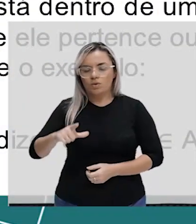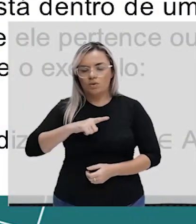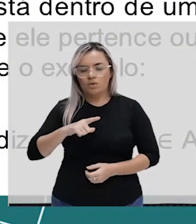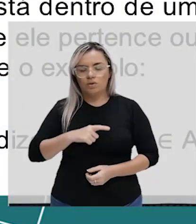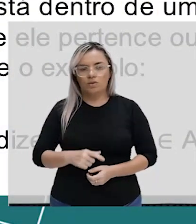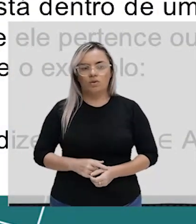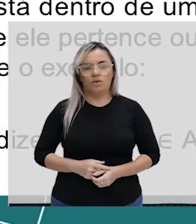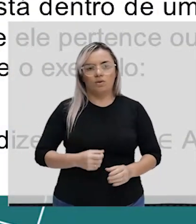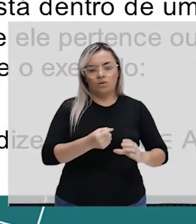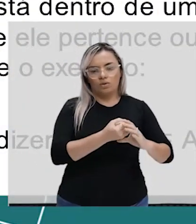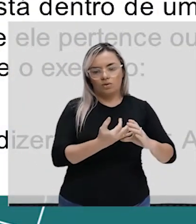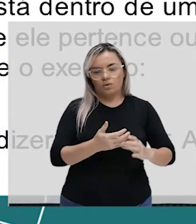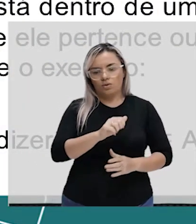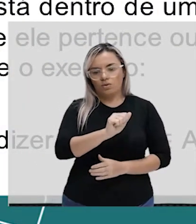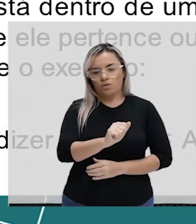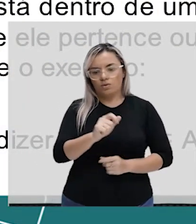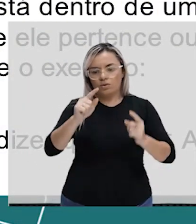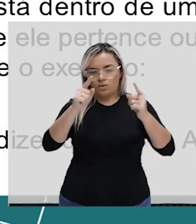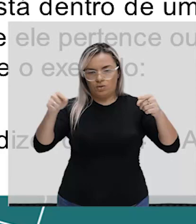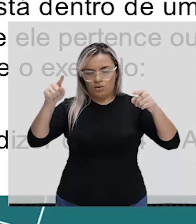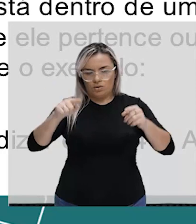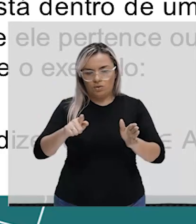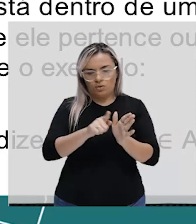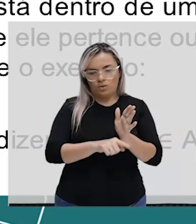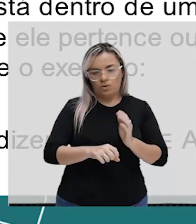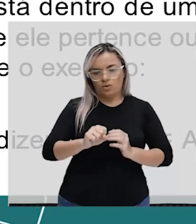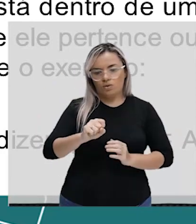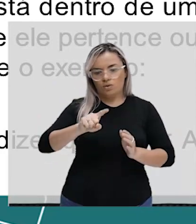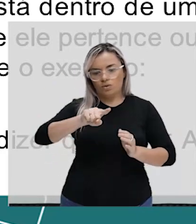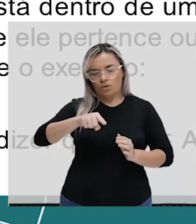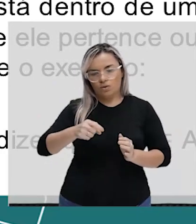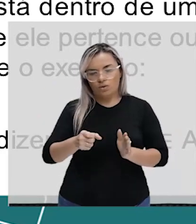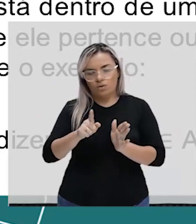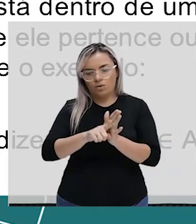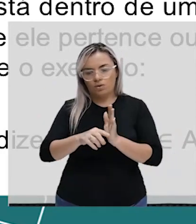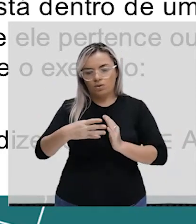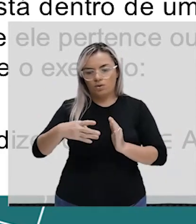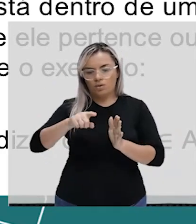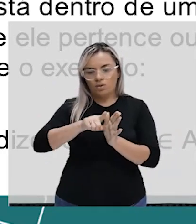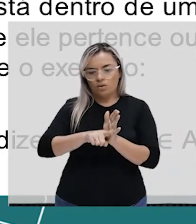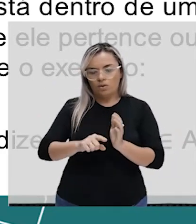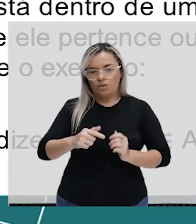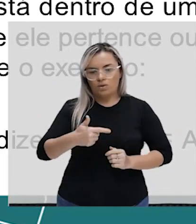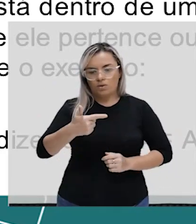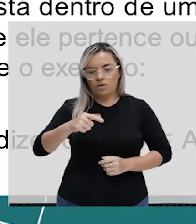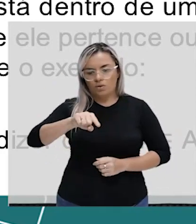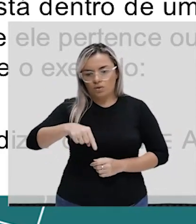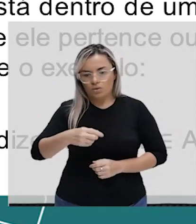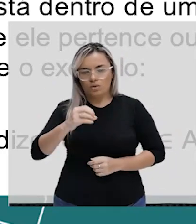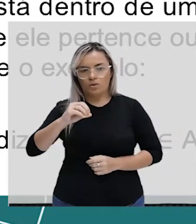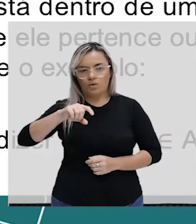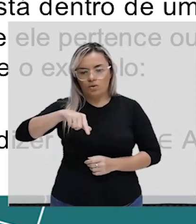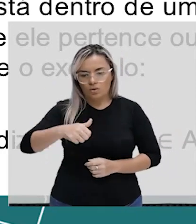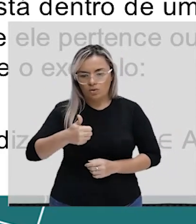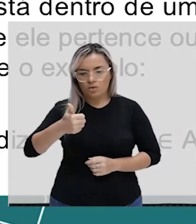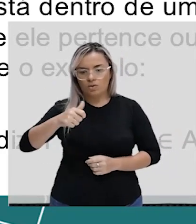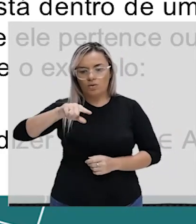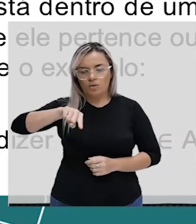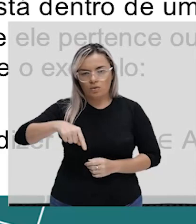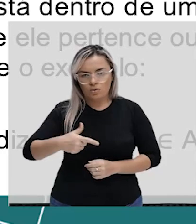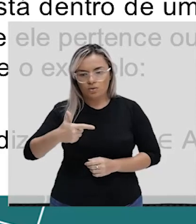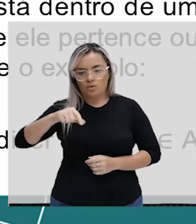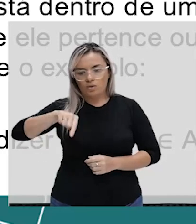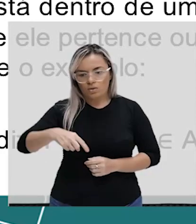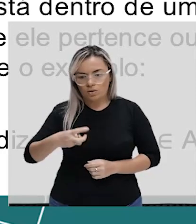conjunto A formado pelos elementos -8, -4, -2, 0,